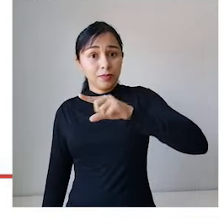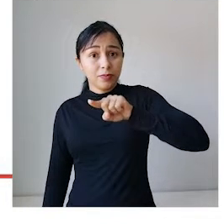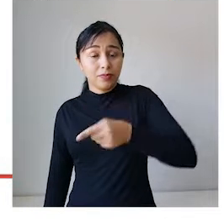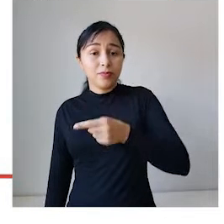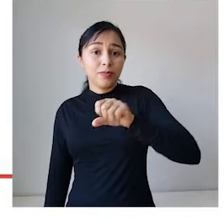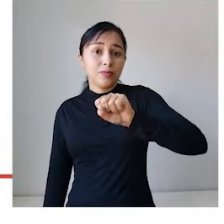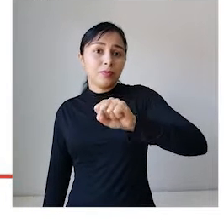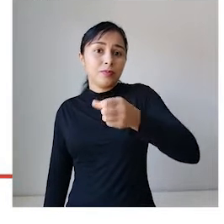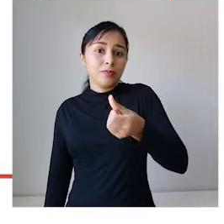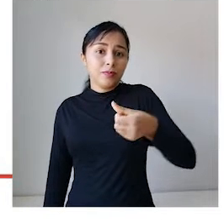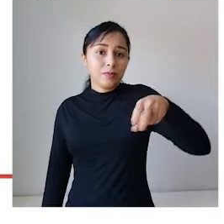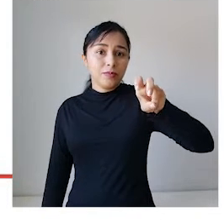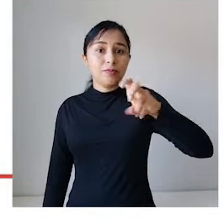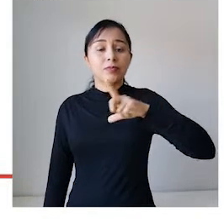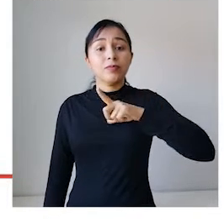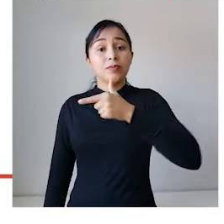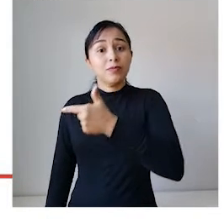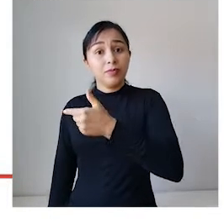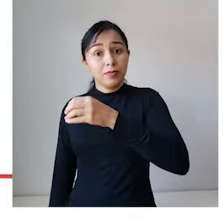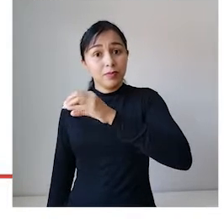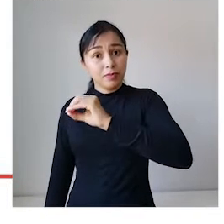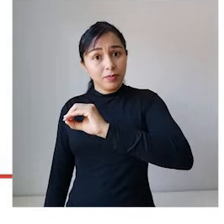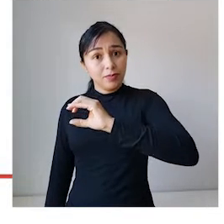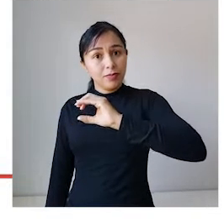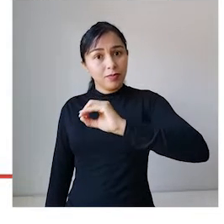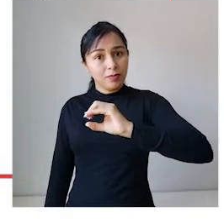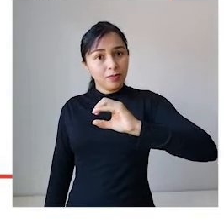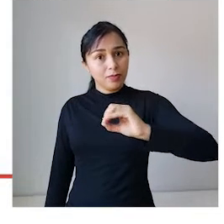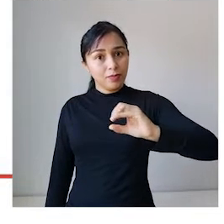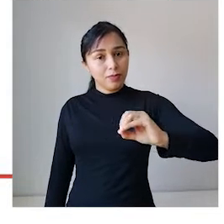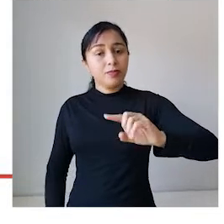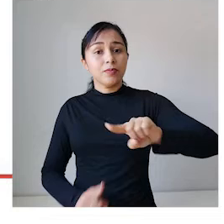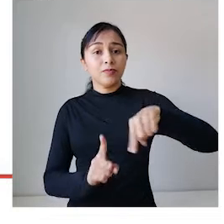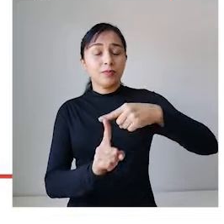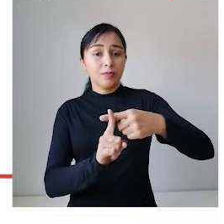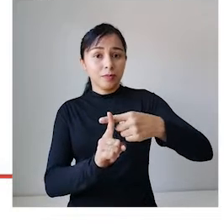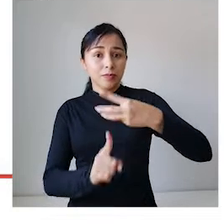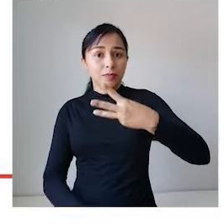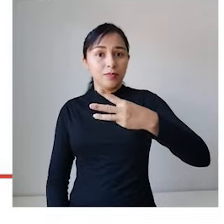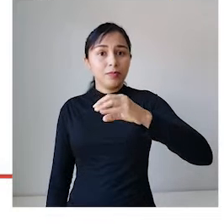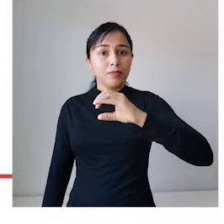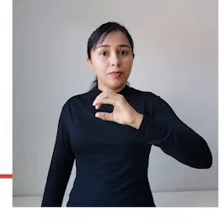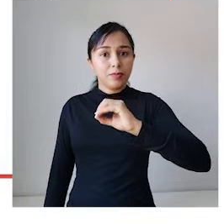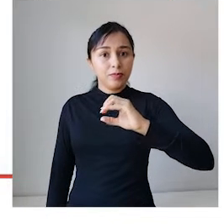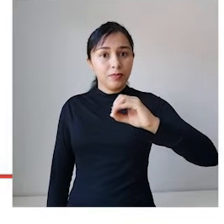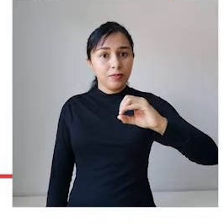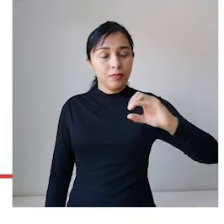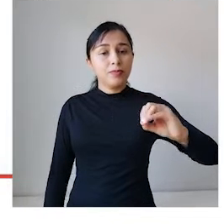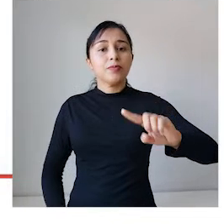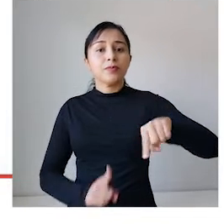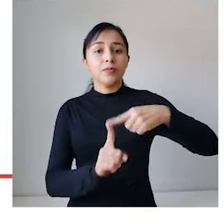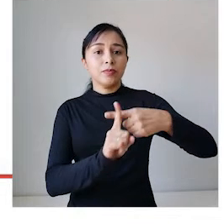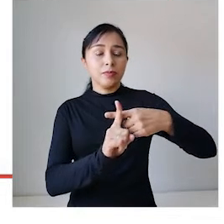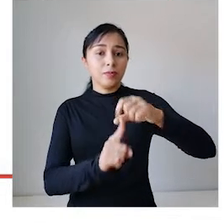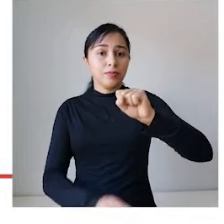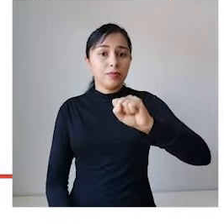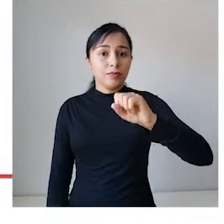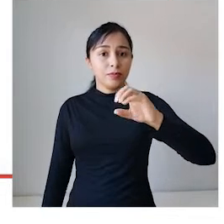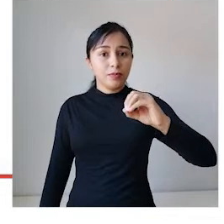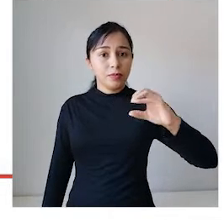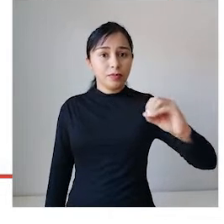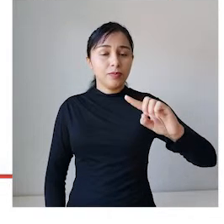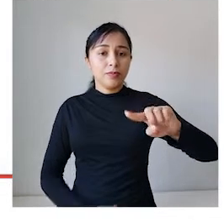23.865, eu tenho 20.000 mais 3.000 mais 800 mais 60 mais